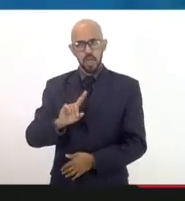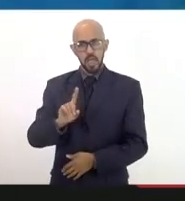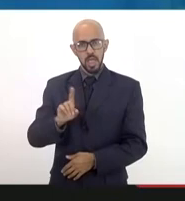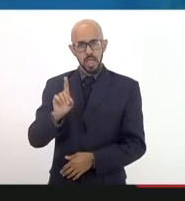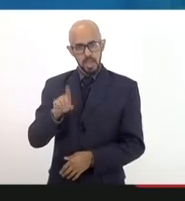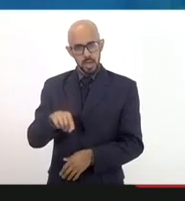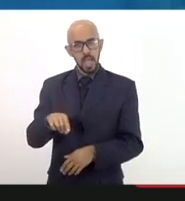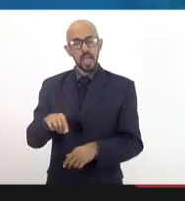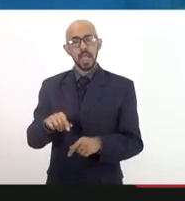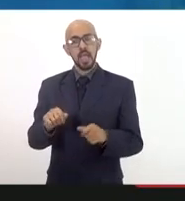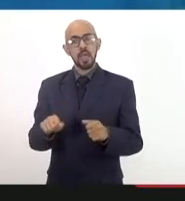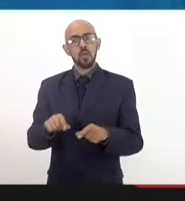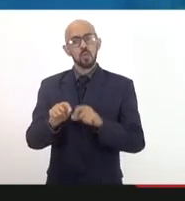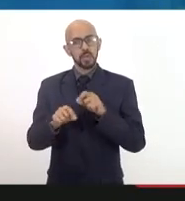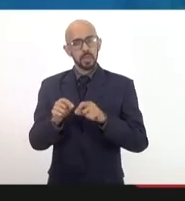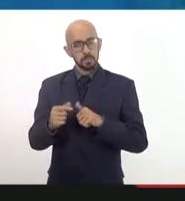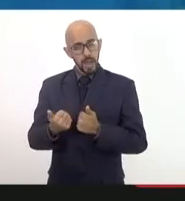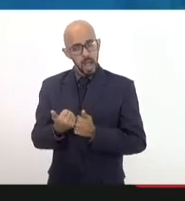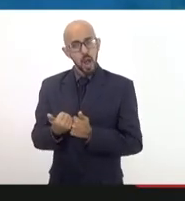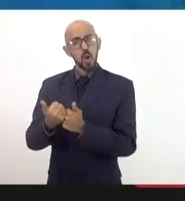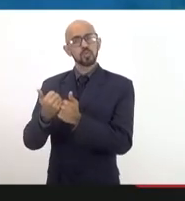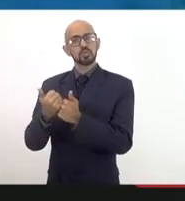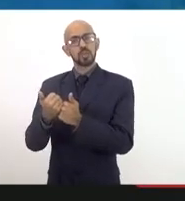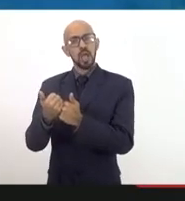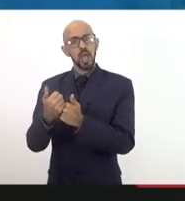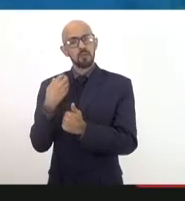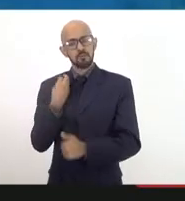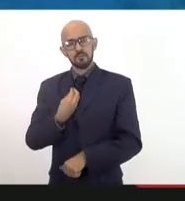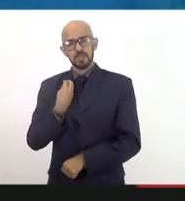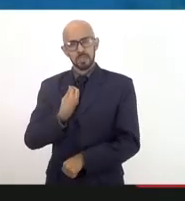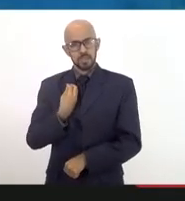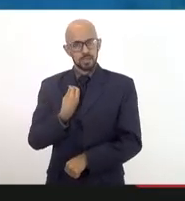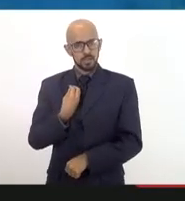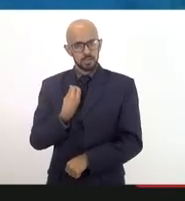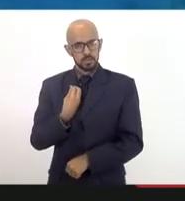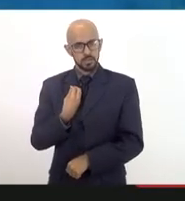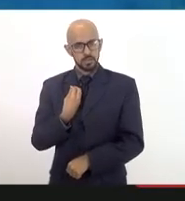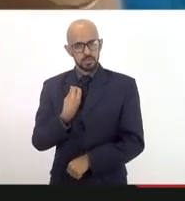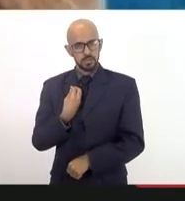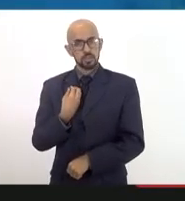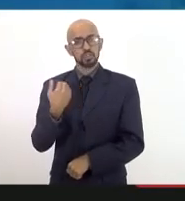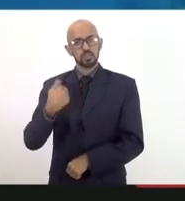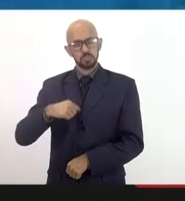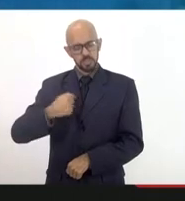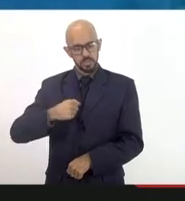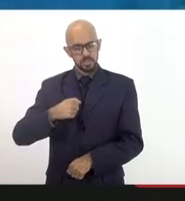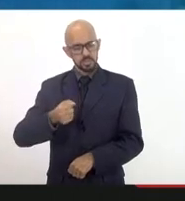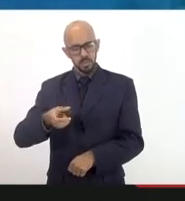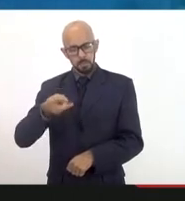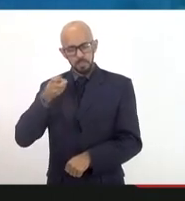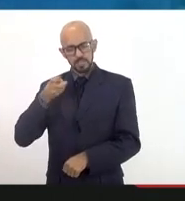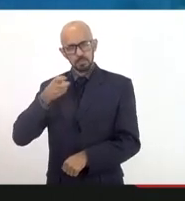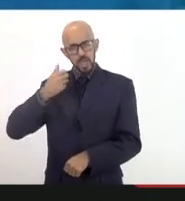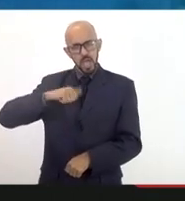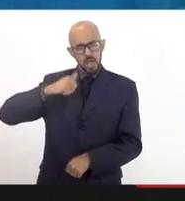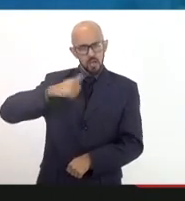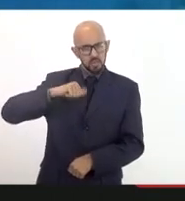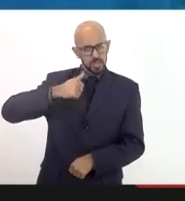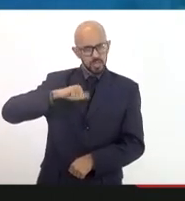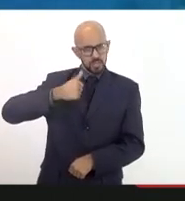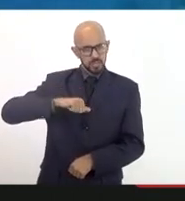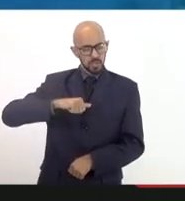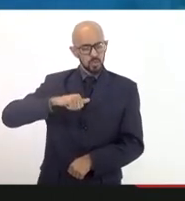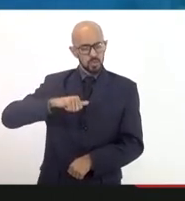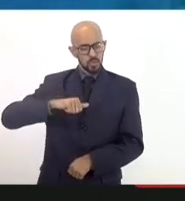favor da vida. Quando nós discutimos que nós precisamos reavaliar, como o caso da Covid, nós estamos discutindo muito isso aqui na capital, no Rio de